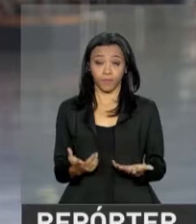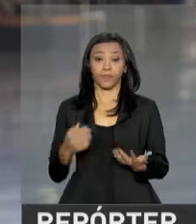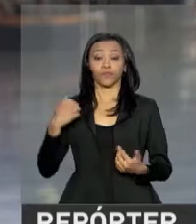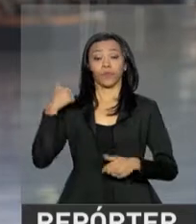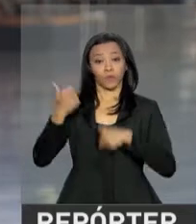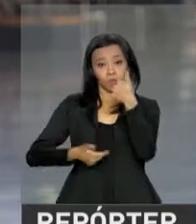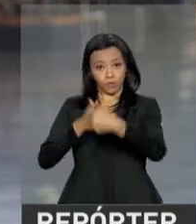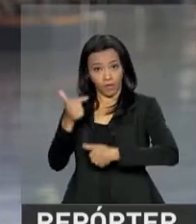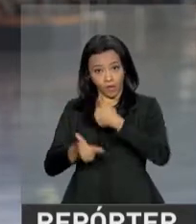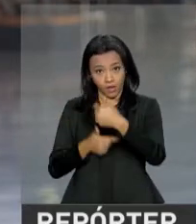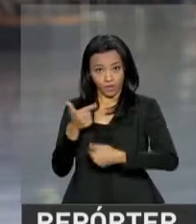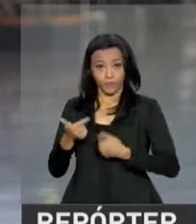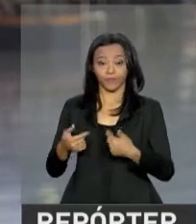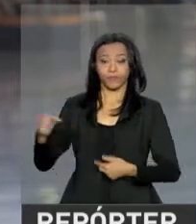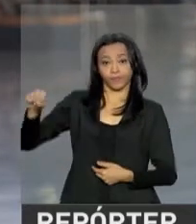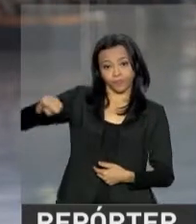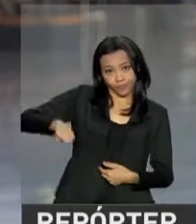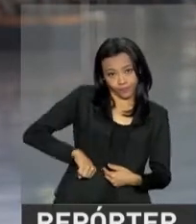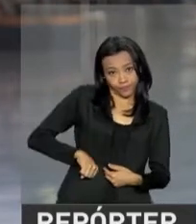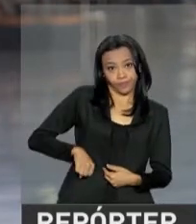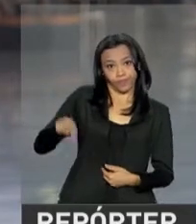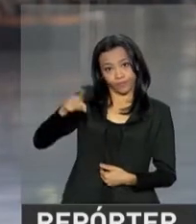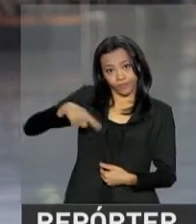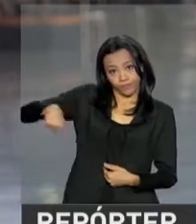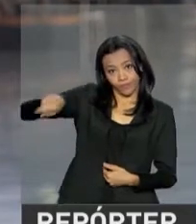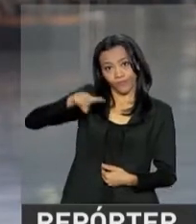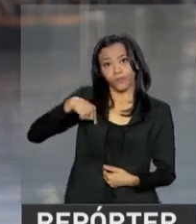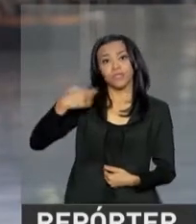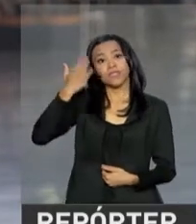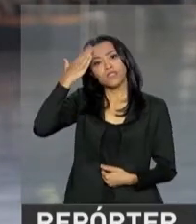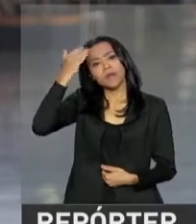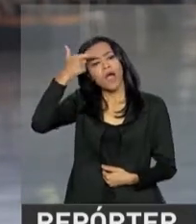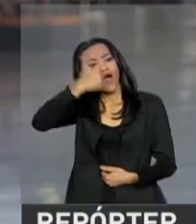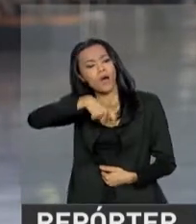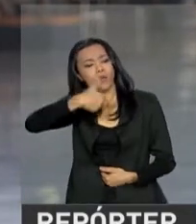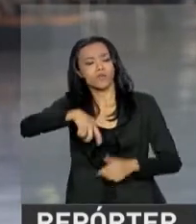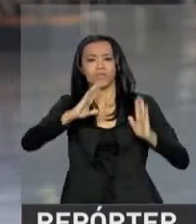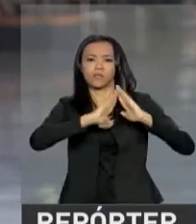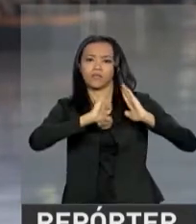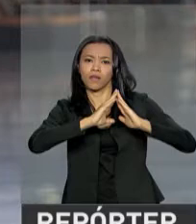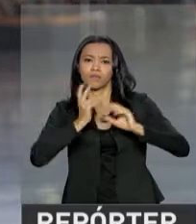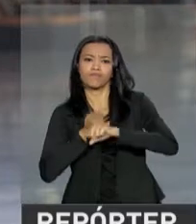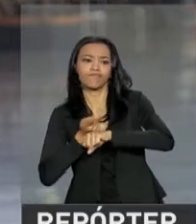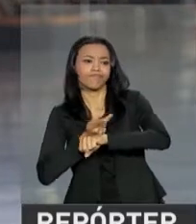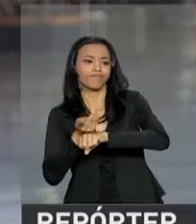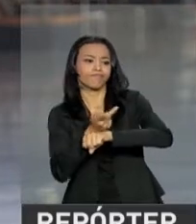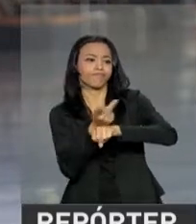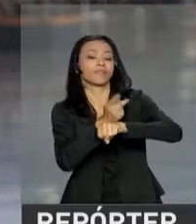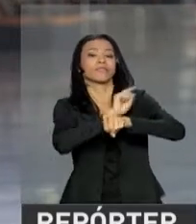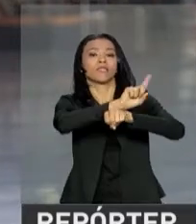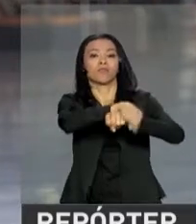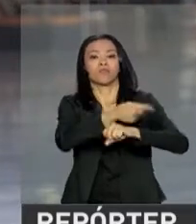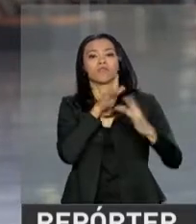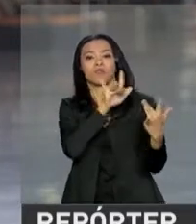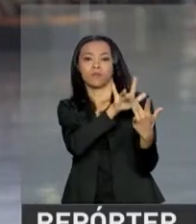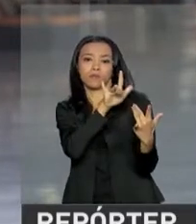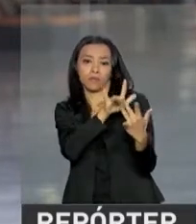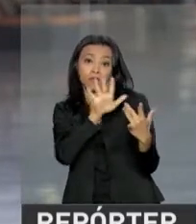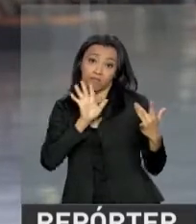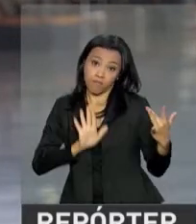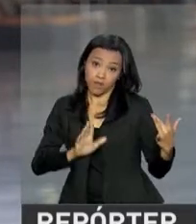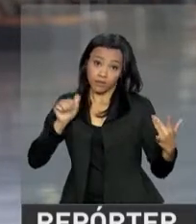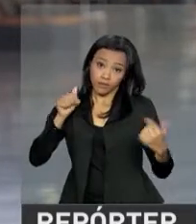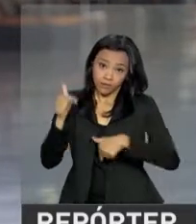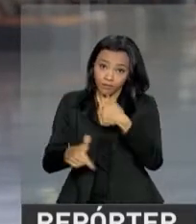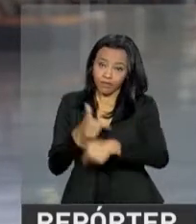dos diplomatas brasileiros será identificar onde estão esses abrigos e fazer o contato com as instituições. Mas esse trabalho não